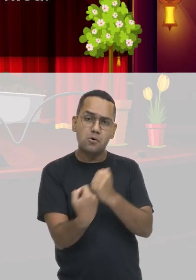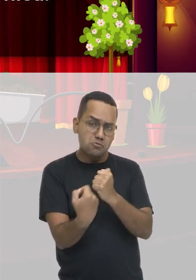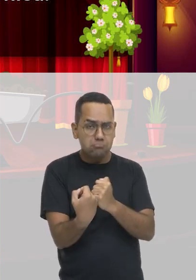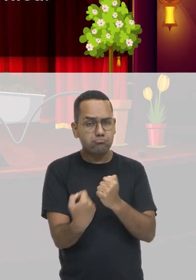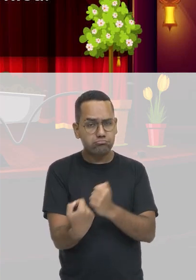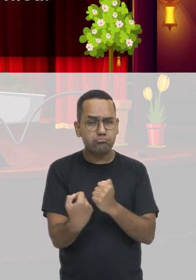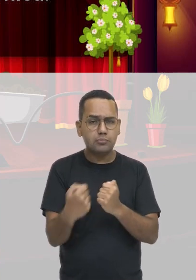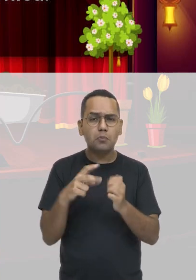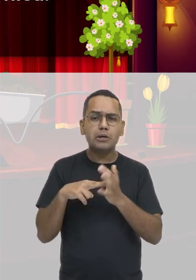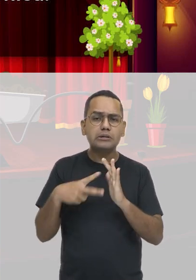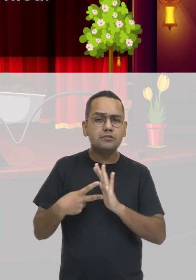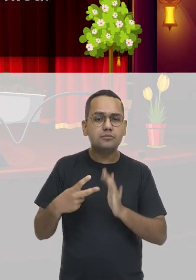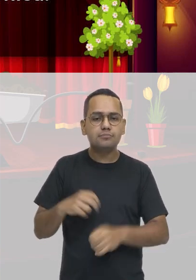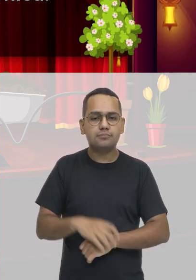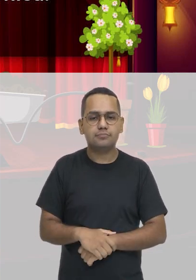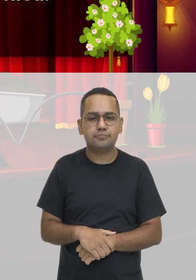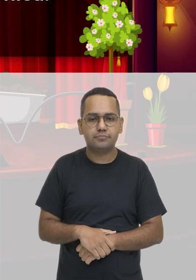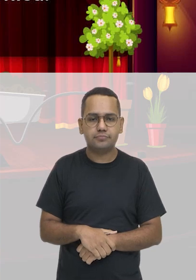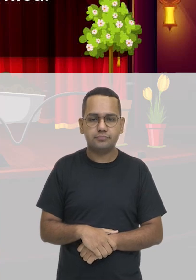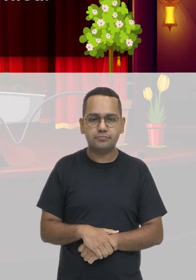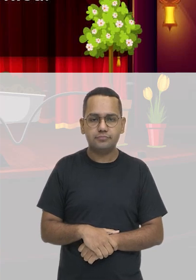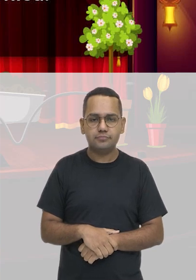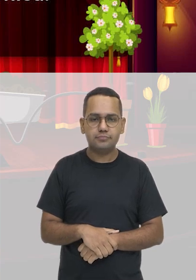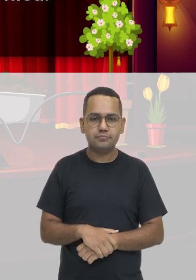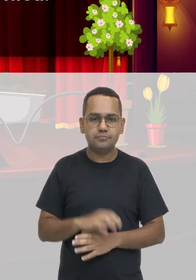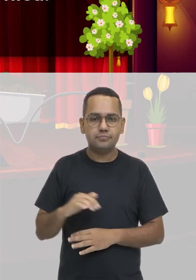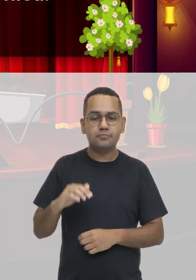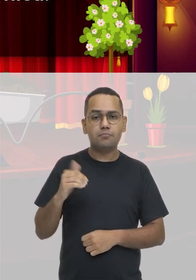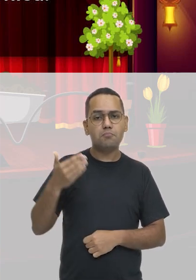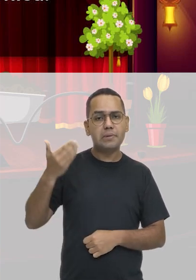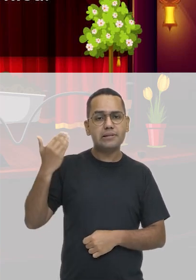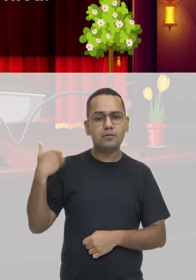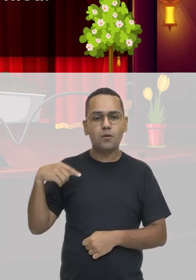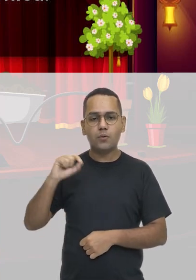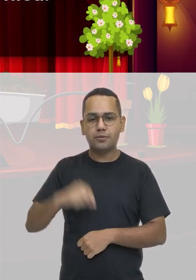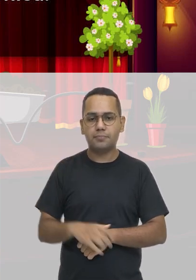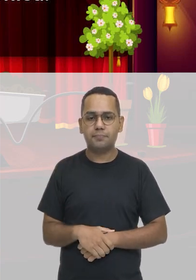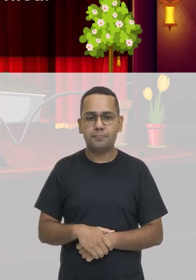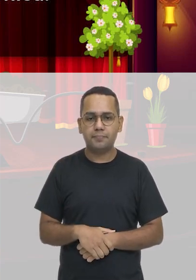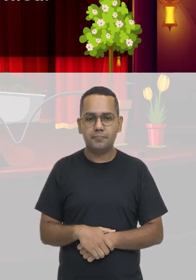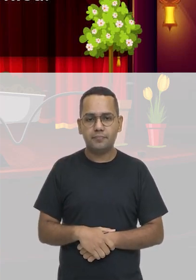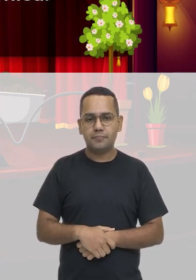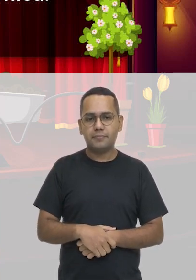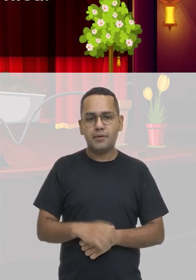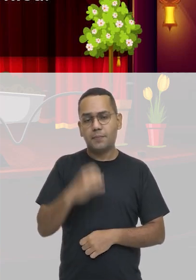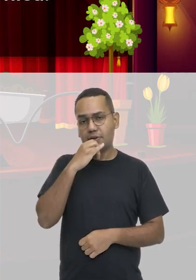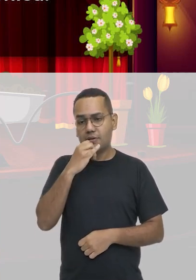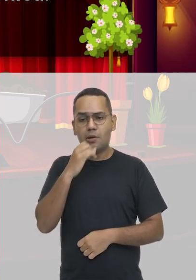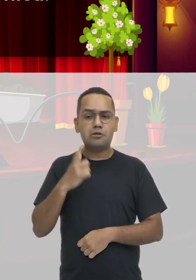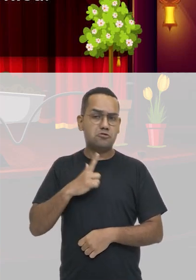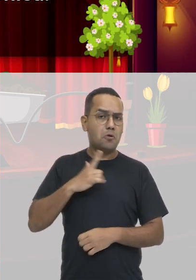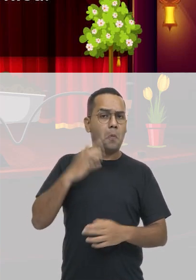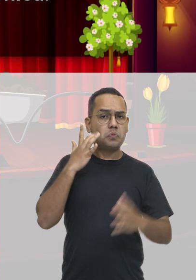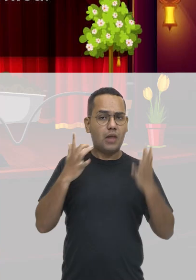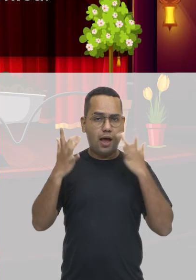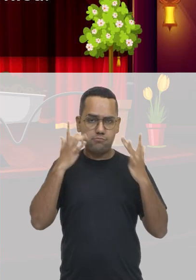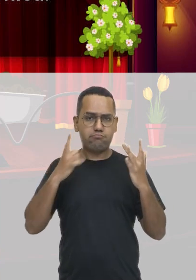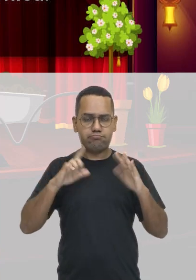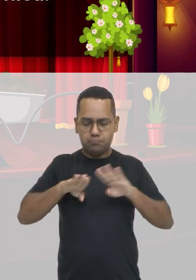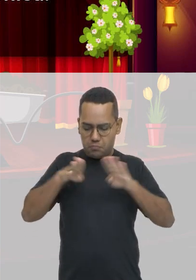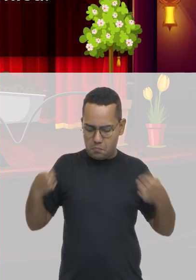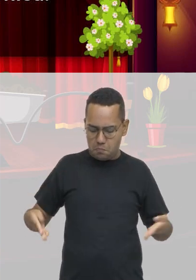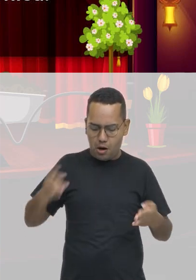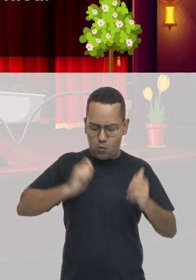quer dizer o quê? Antigamente, o público apenas ia para o teatro ou para um espaço cênico e ficava